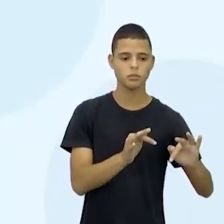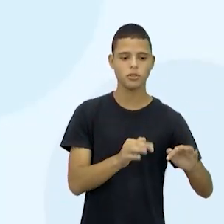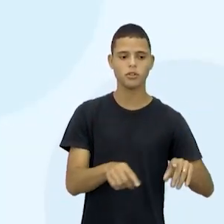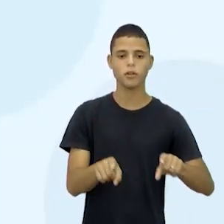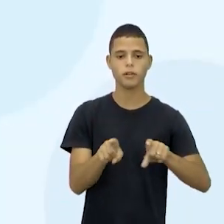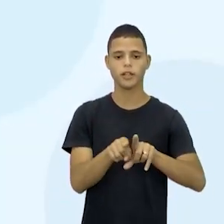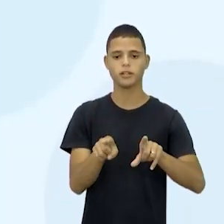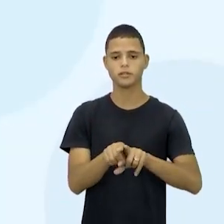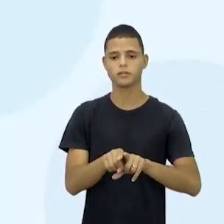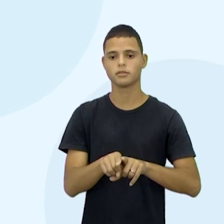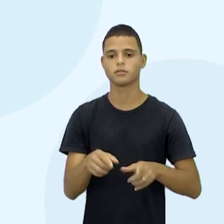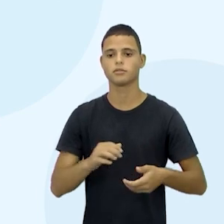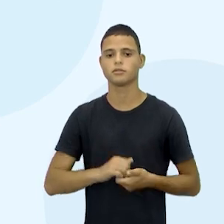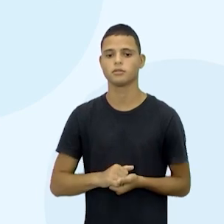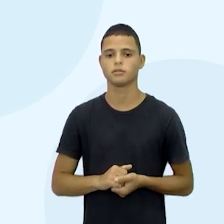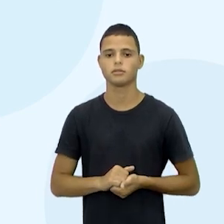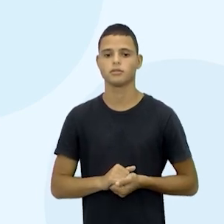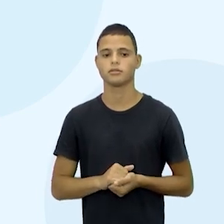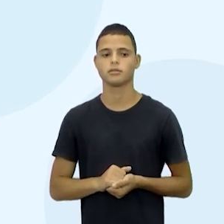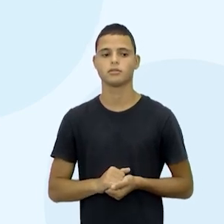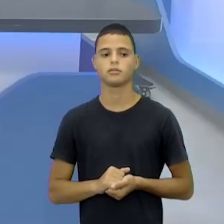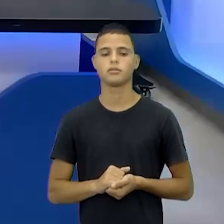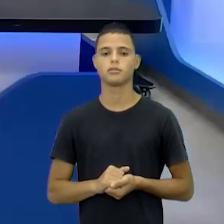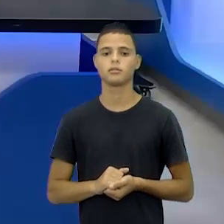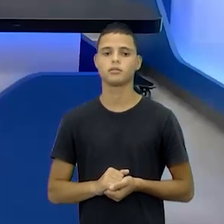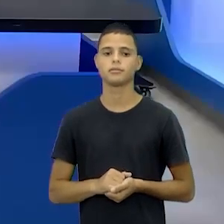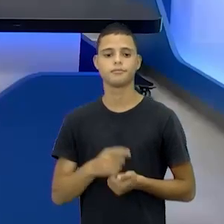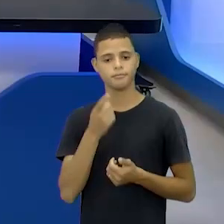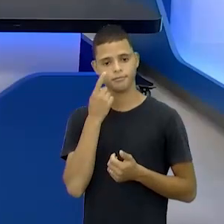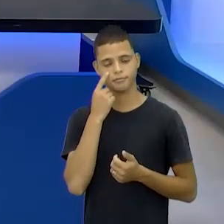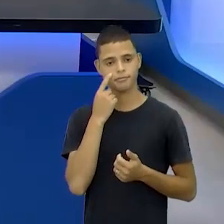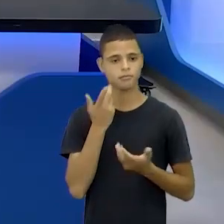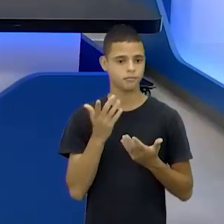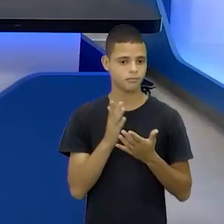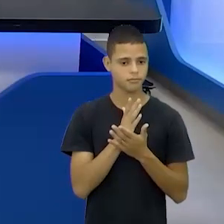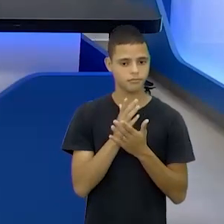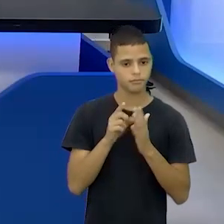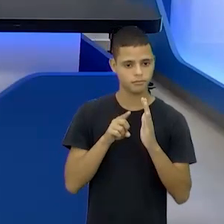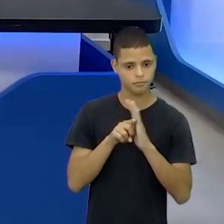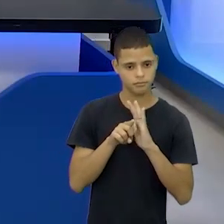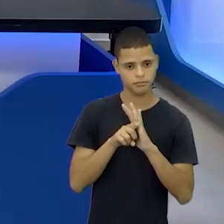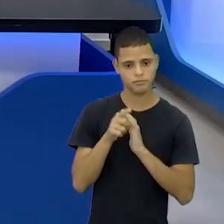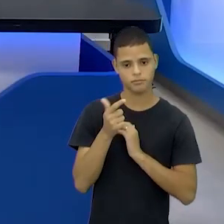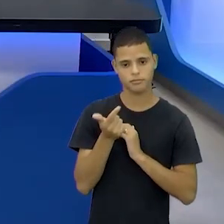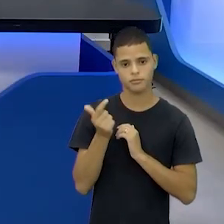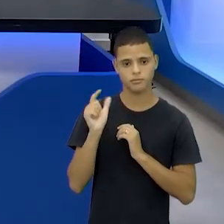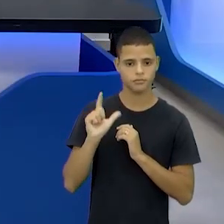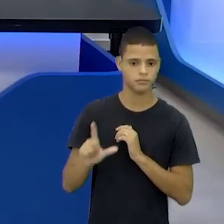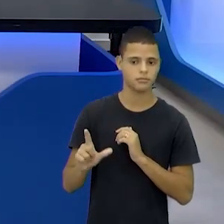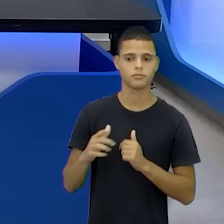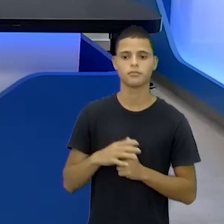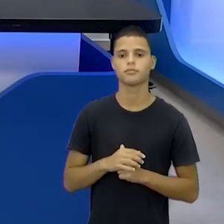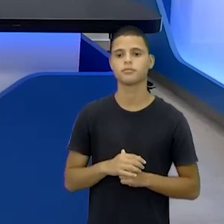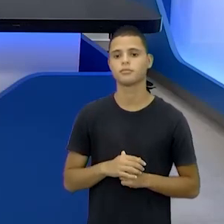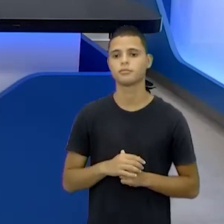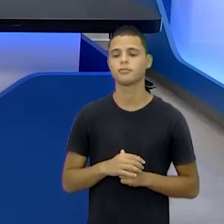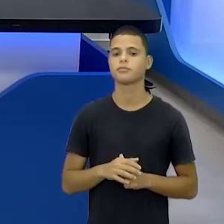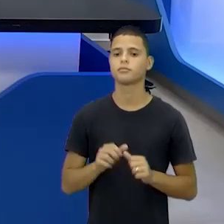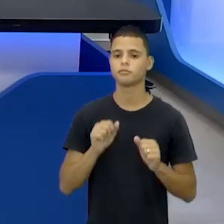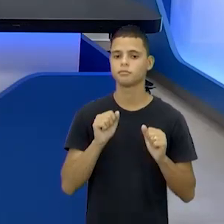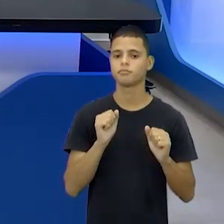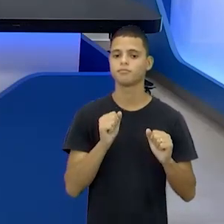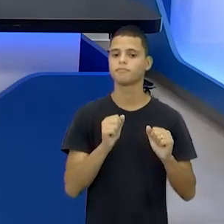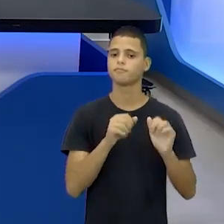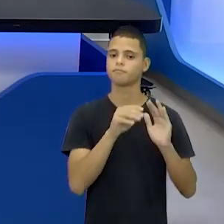tudo isso no diário de bordo. Exatamente. Tá, só que eles vão registrar através de perguntas de novo, certo? Através de perguntas de novo. Peguem o diário de bordo,